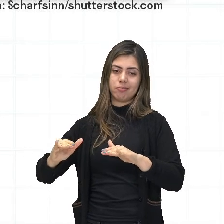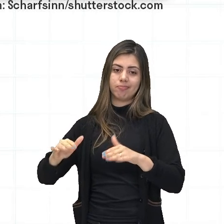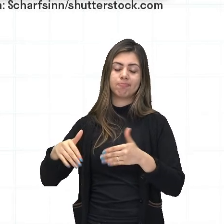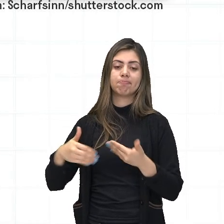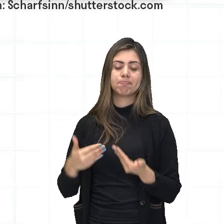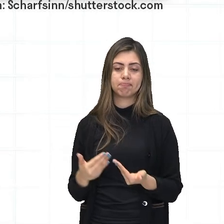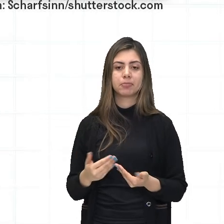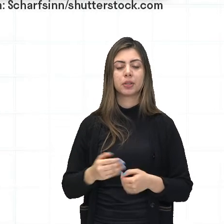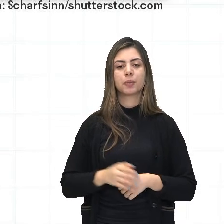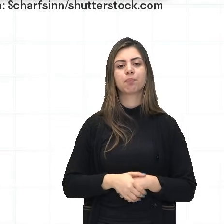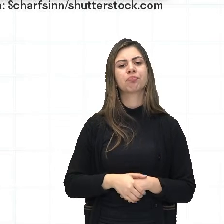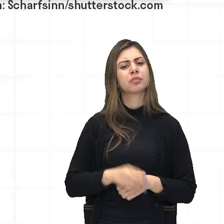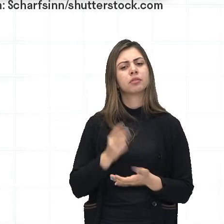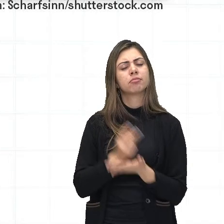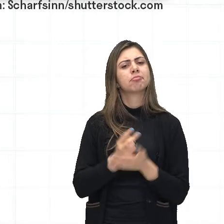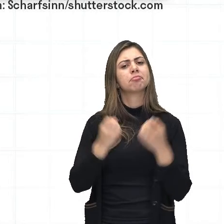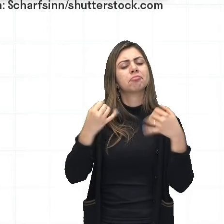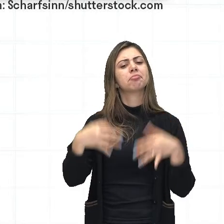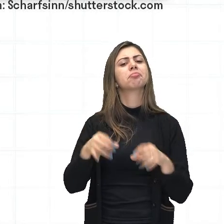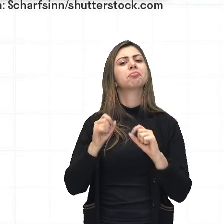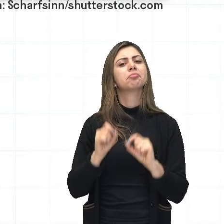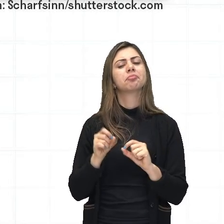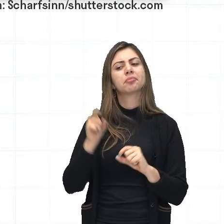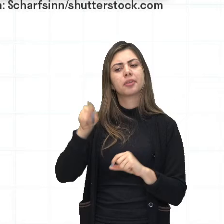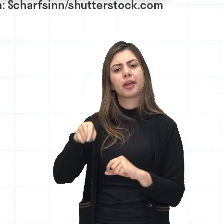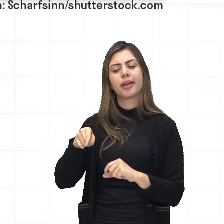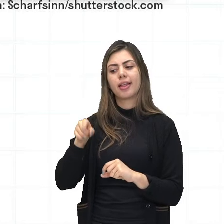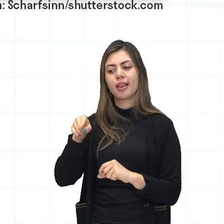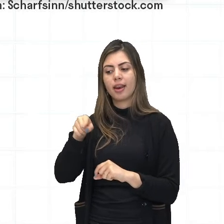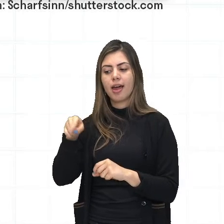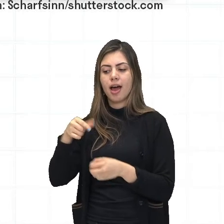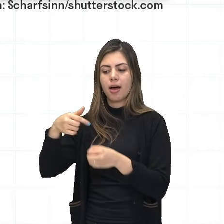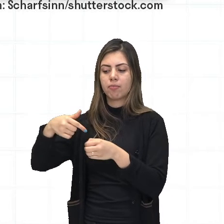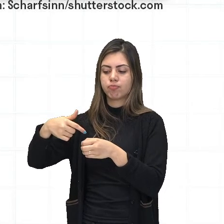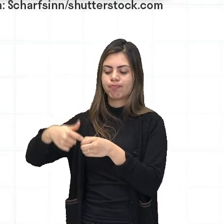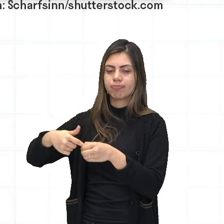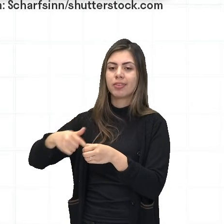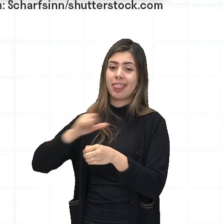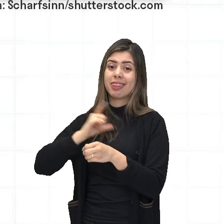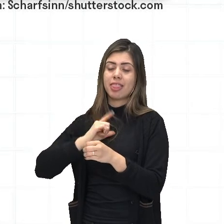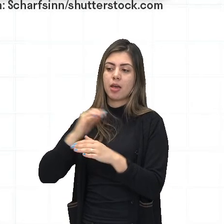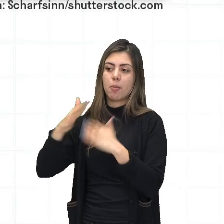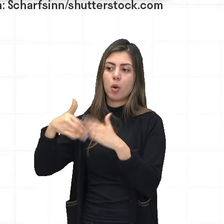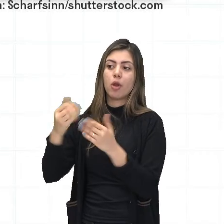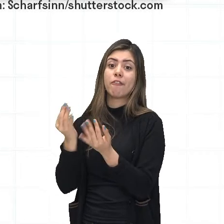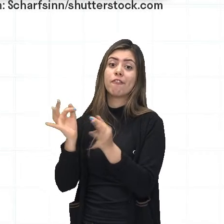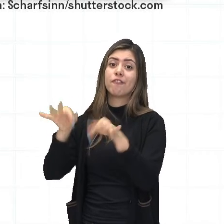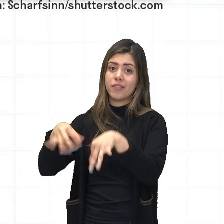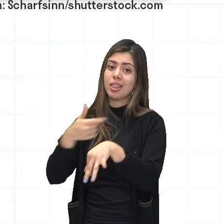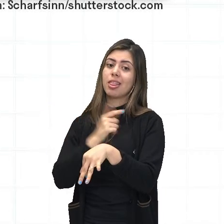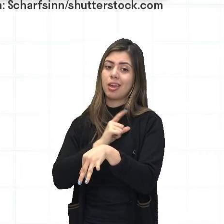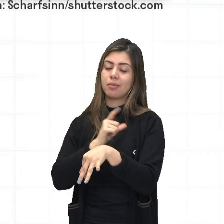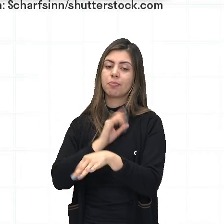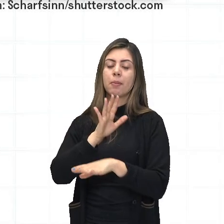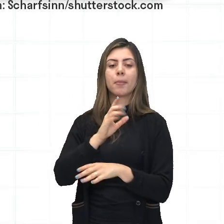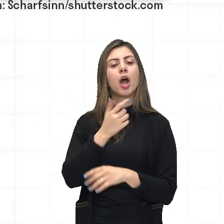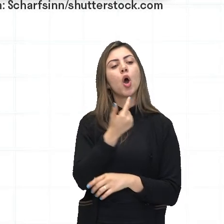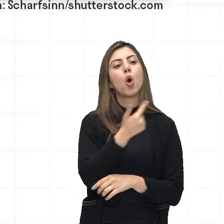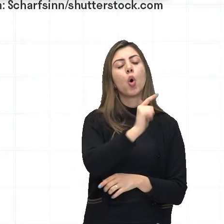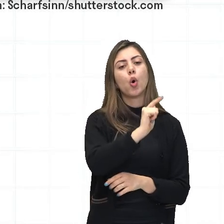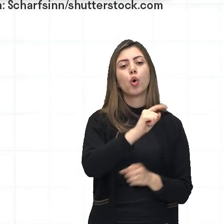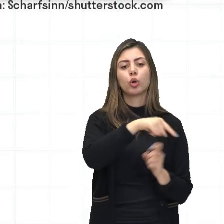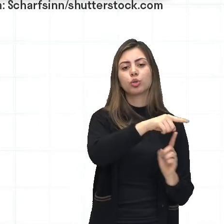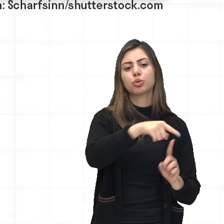eu falo para vocês que eles são finitos, né? E um dos tipos de energia alternativa que